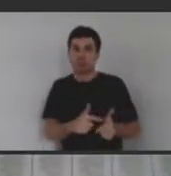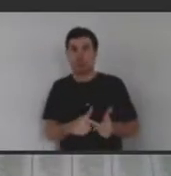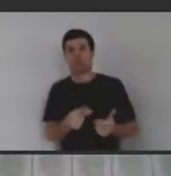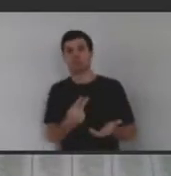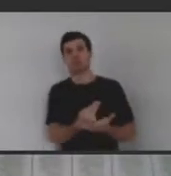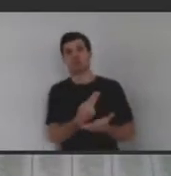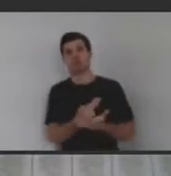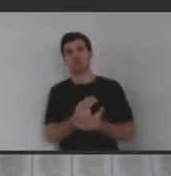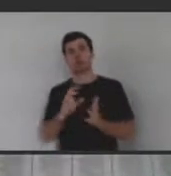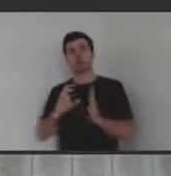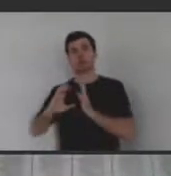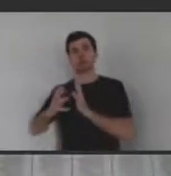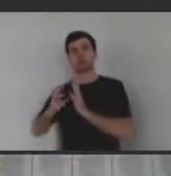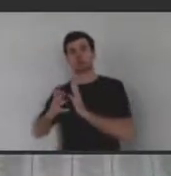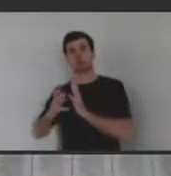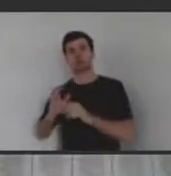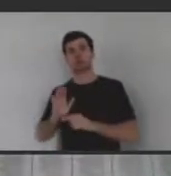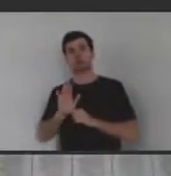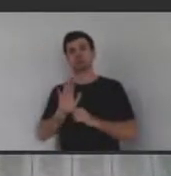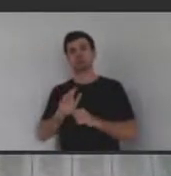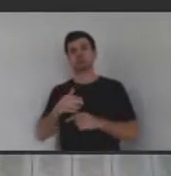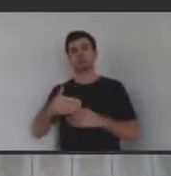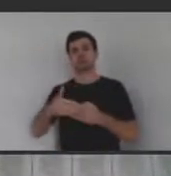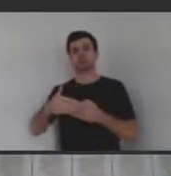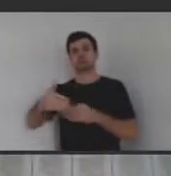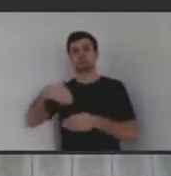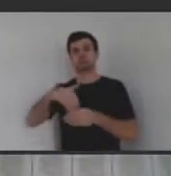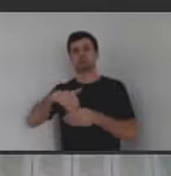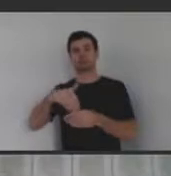partidos e coligações na eleição 2020.